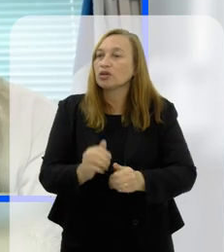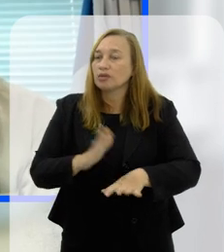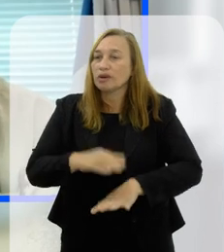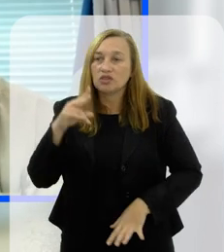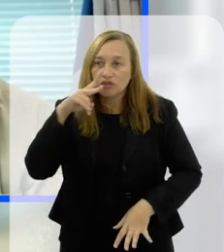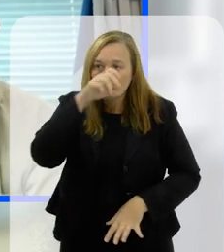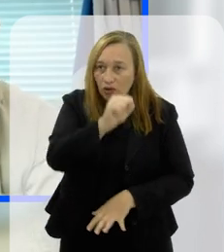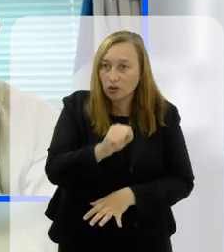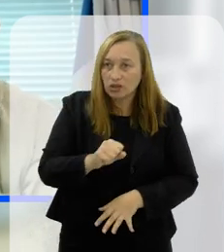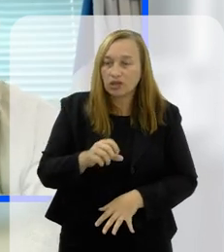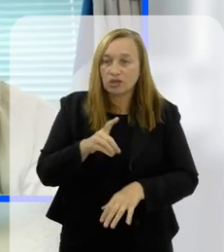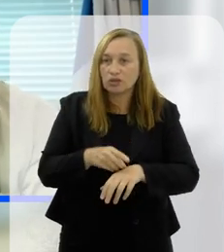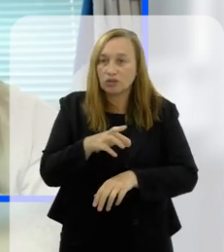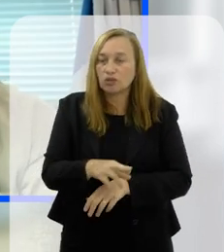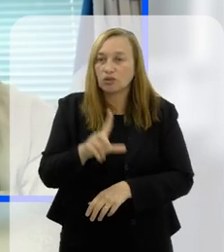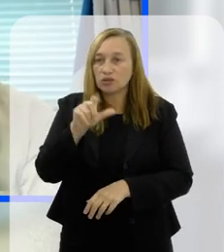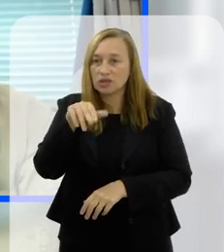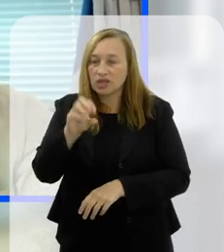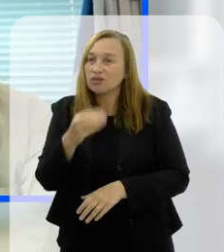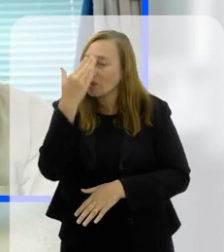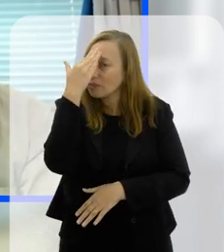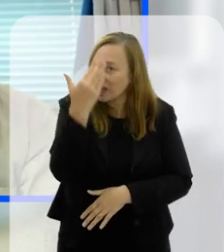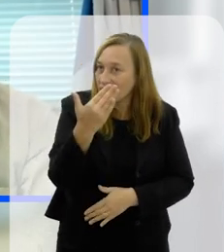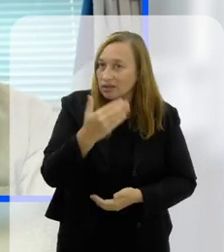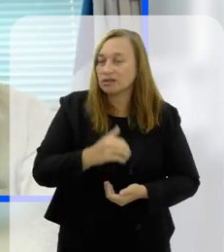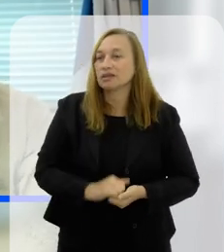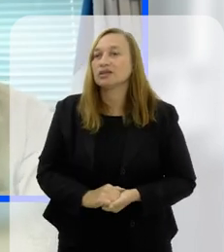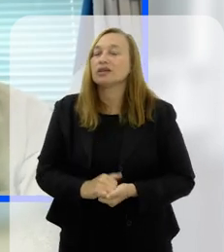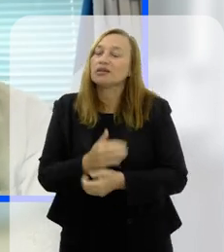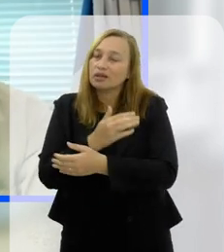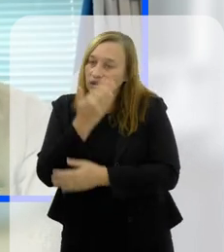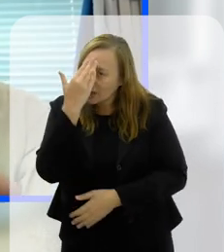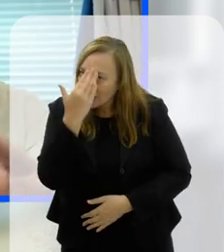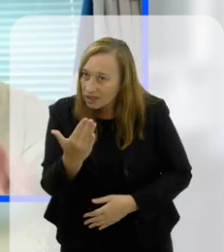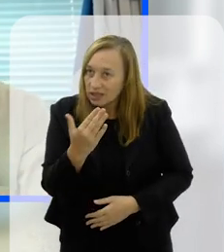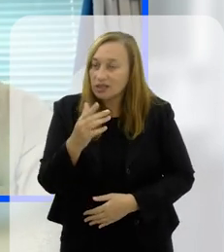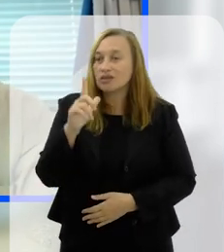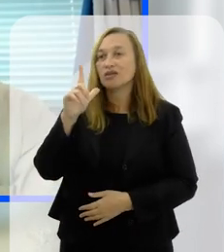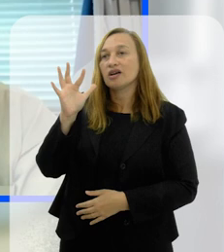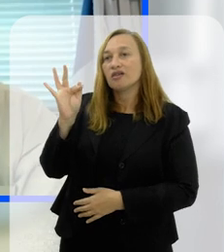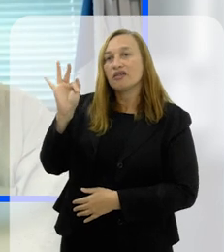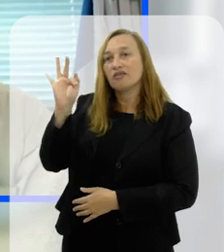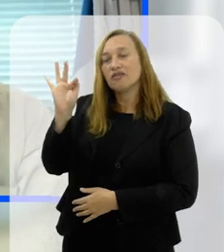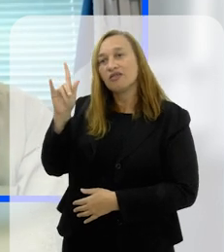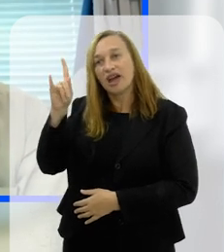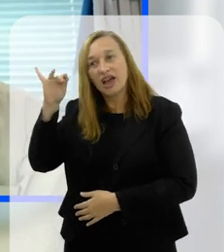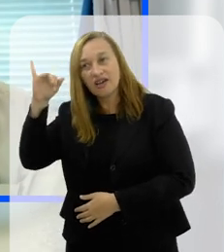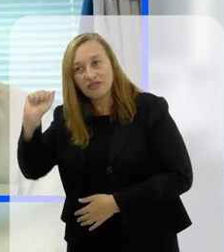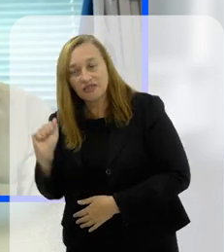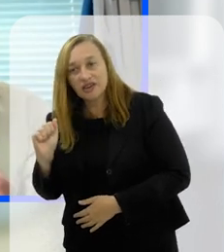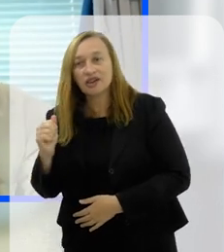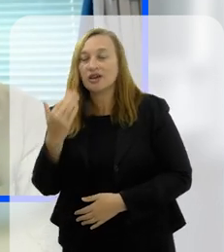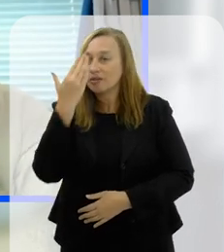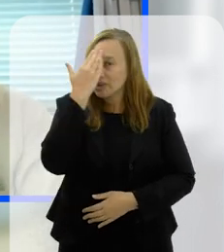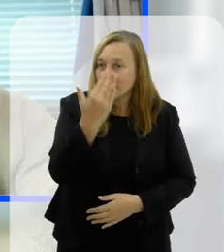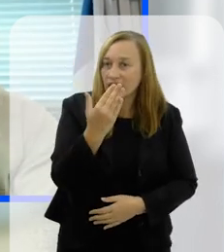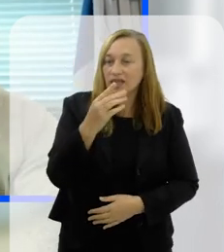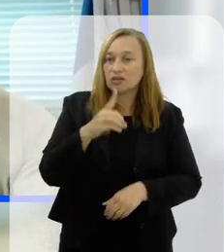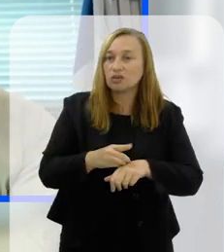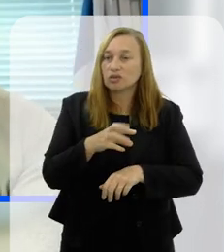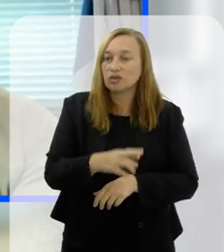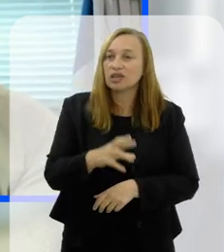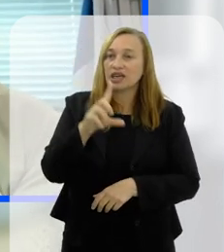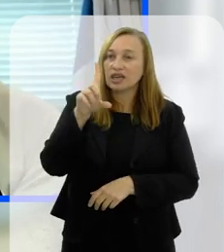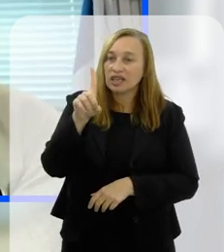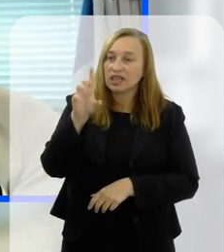juntos são mais fortes tá Dr Lu nagão meu muito obrigado muito obrigado Flávia Muito obrigado D